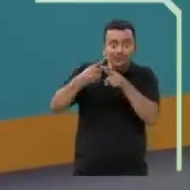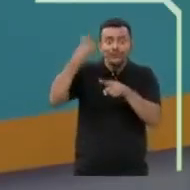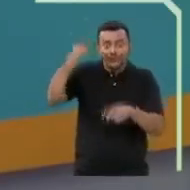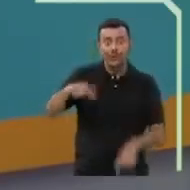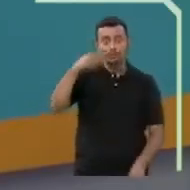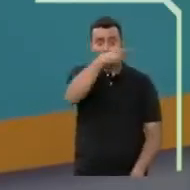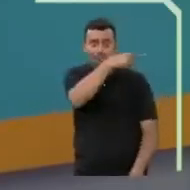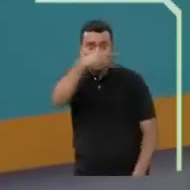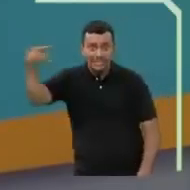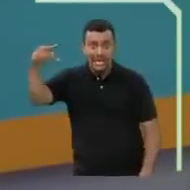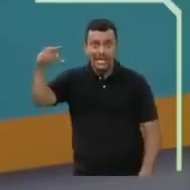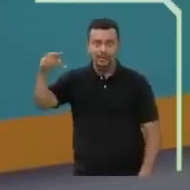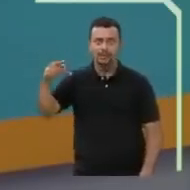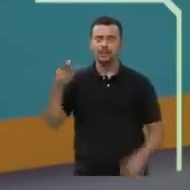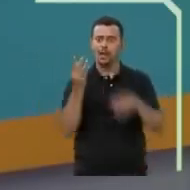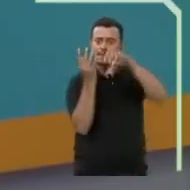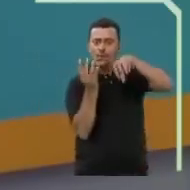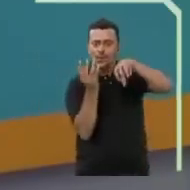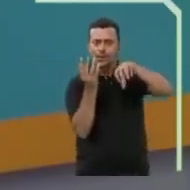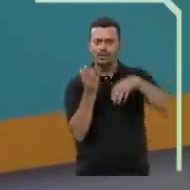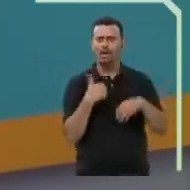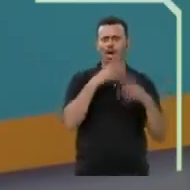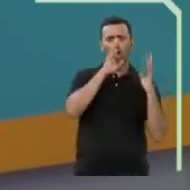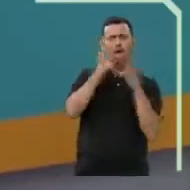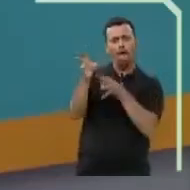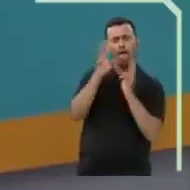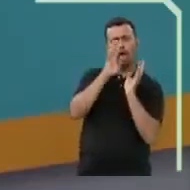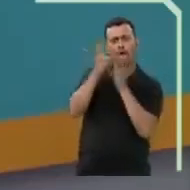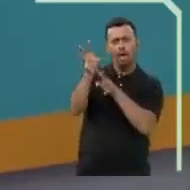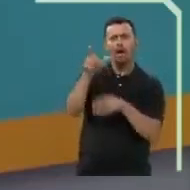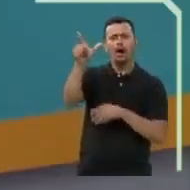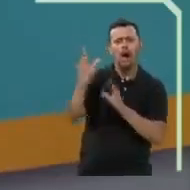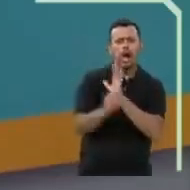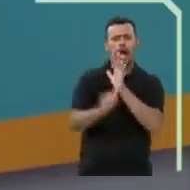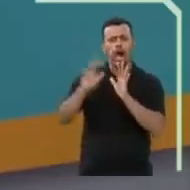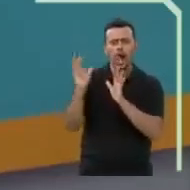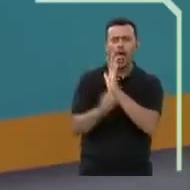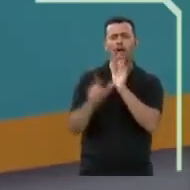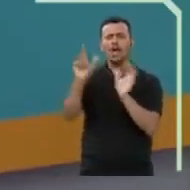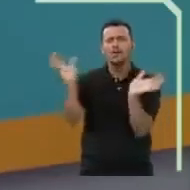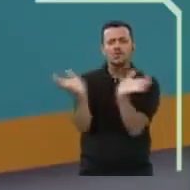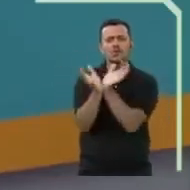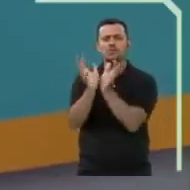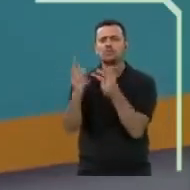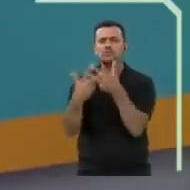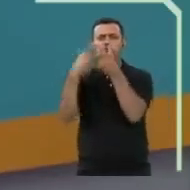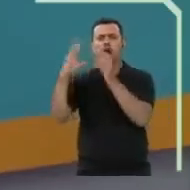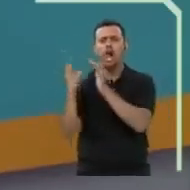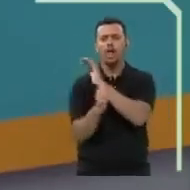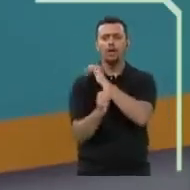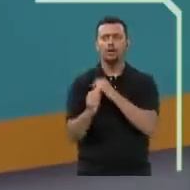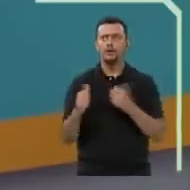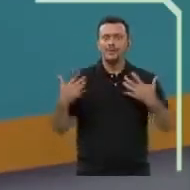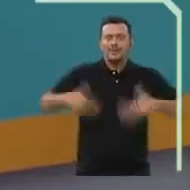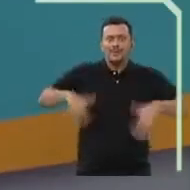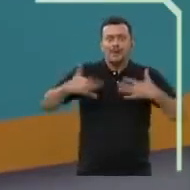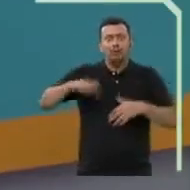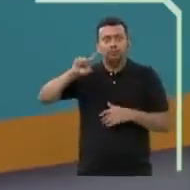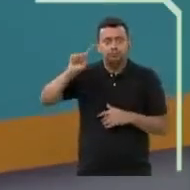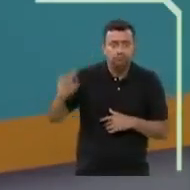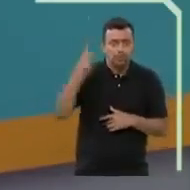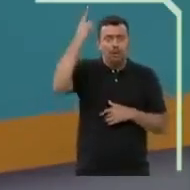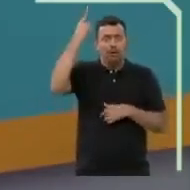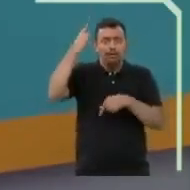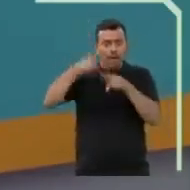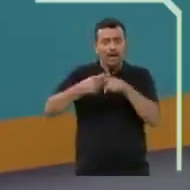mesmo acusado pela Procuradoria-Geral da República por corrupção, formação de quadrilha. Pela primeira vez na história da República, a mim